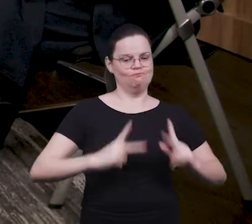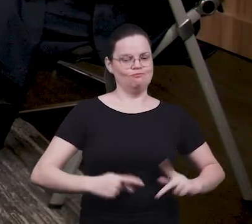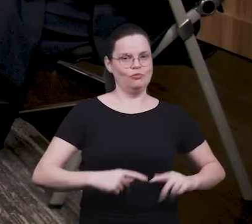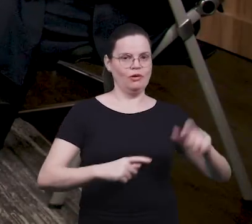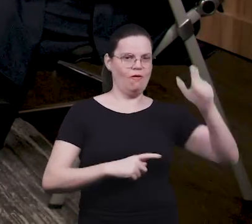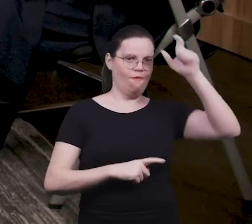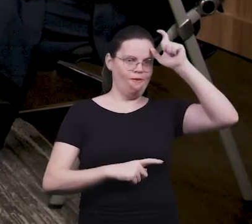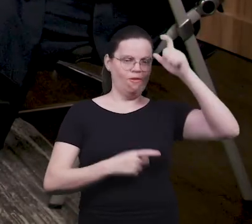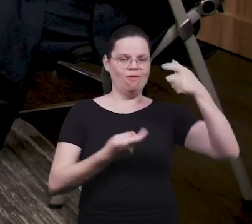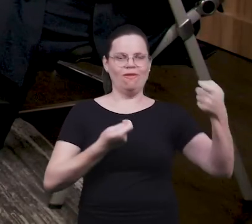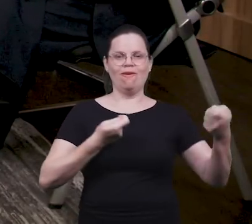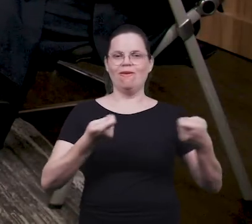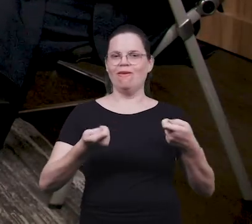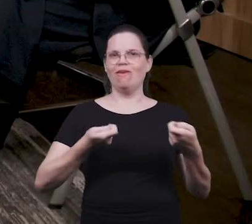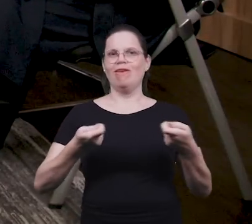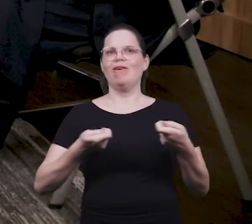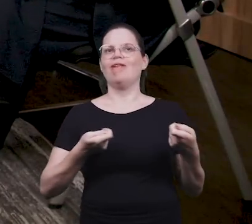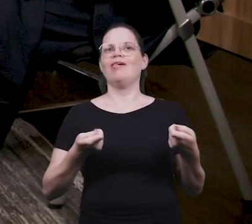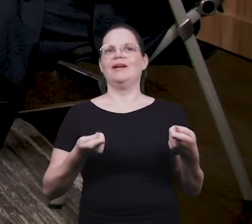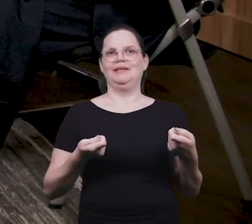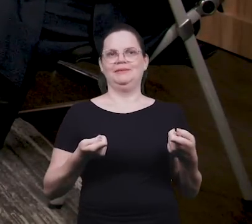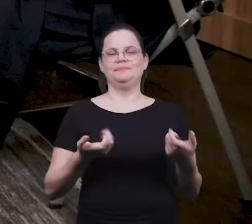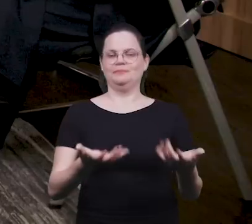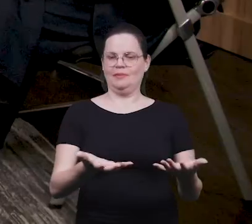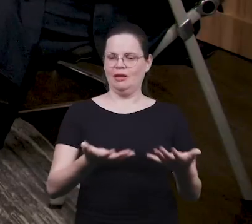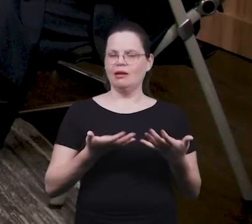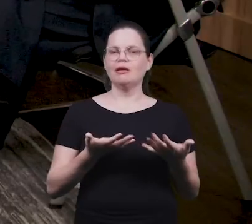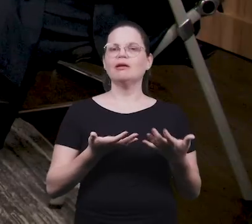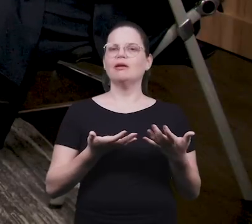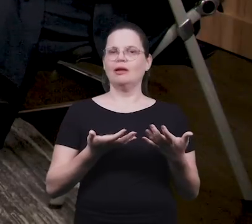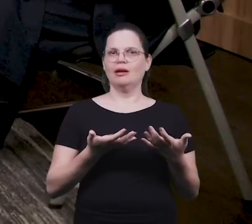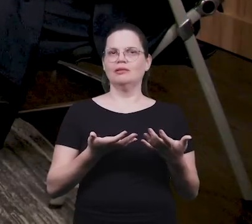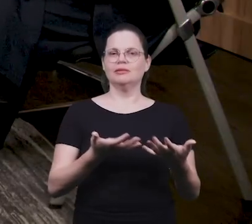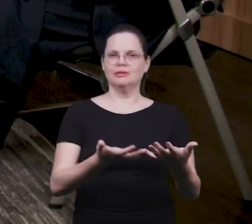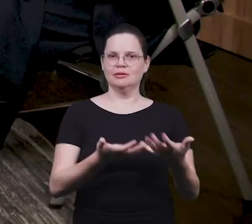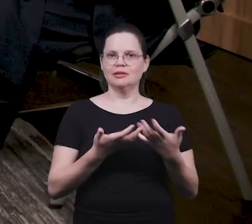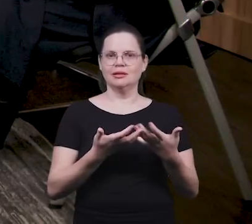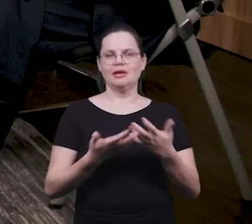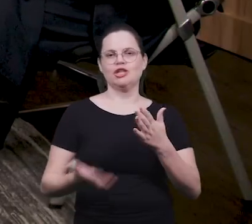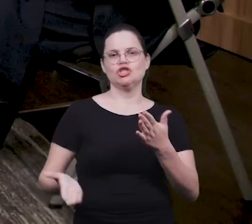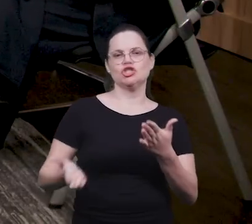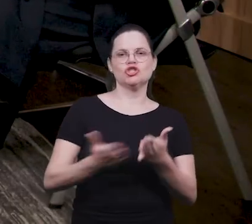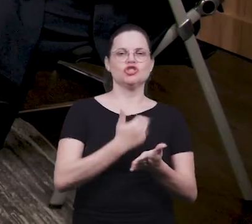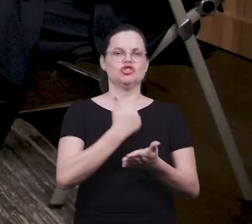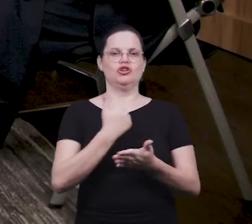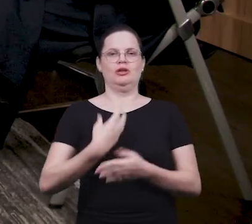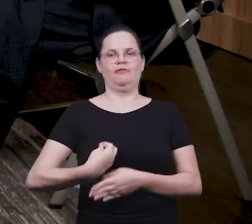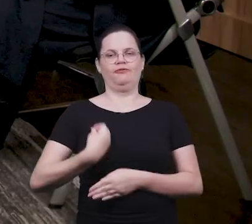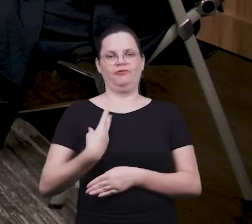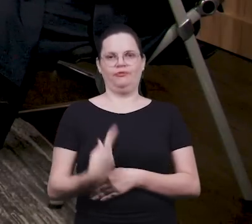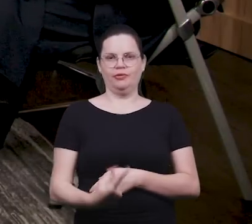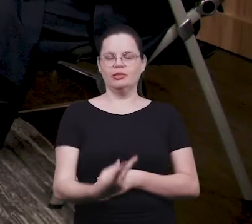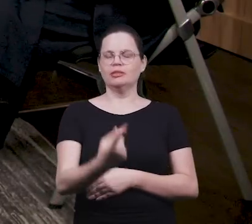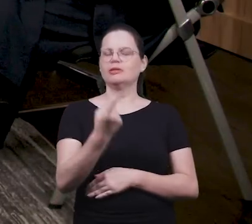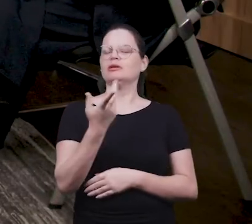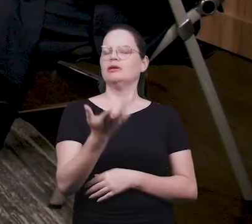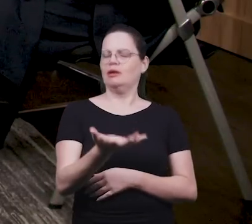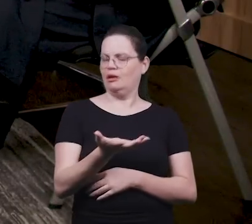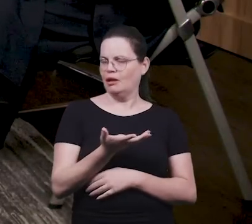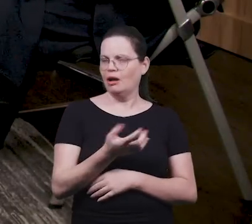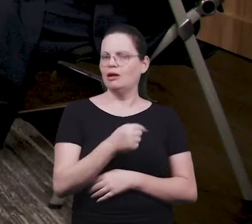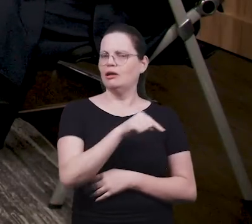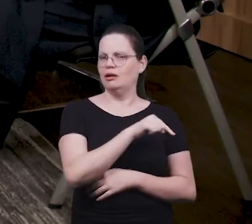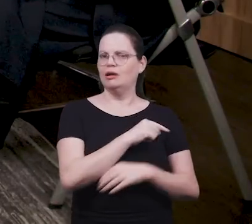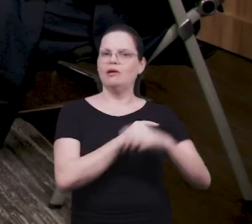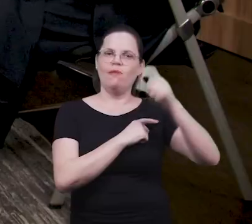a primazia com relação ao projeto de vida eterna, ao projeto do homem, ao projeto de salvação. Então,